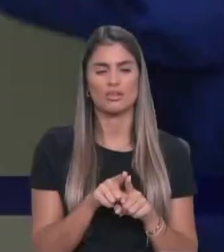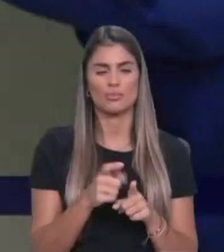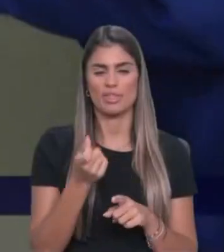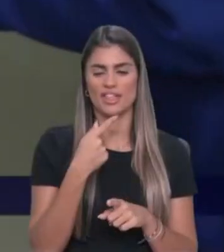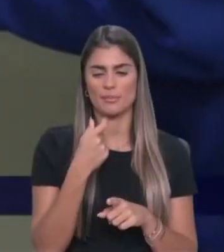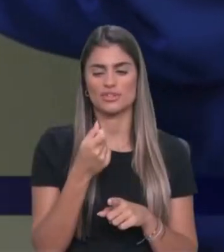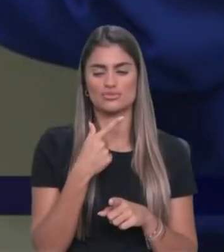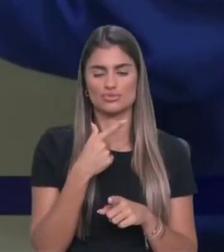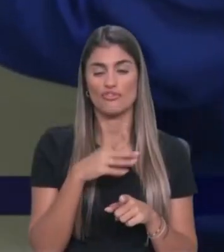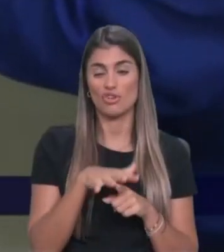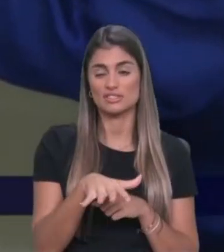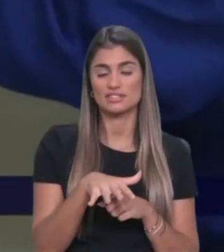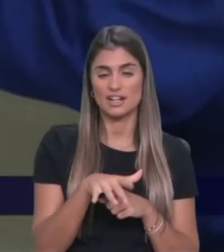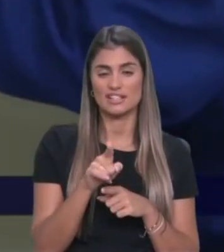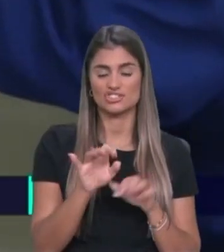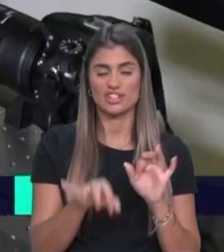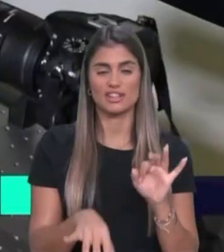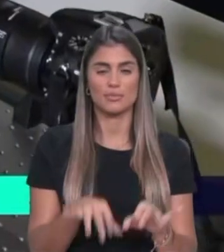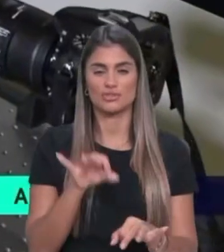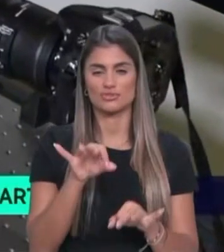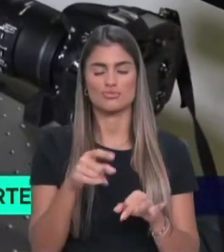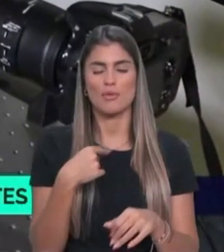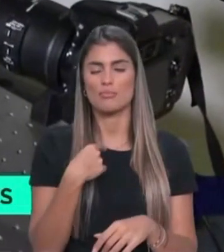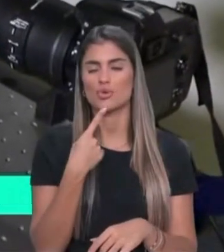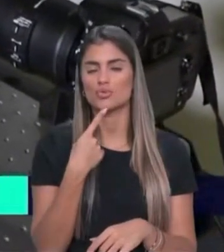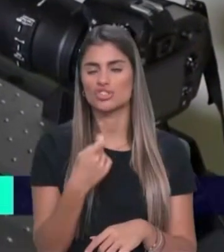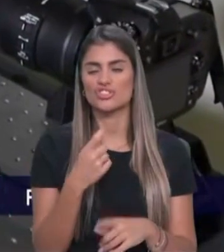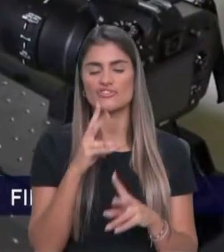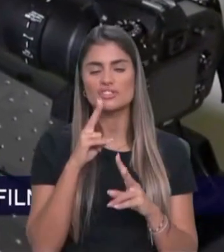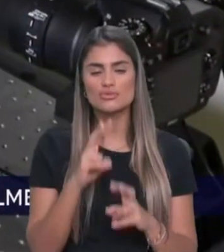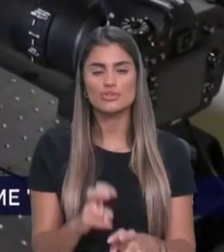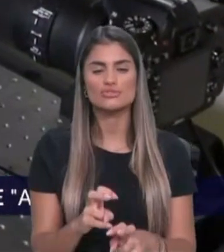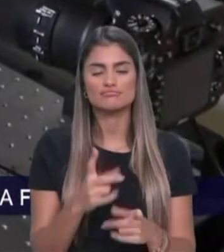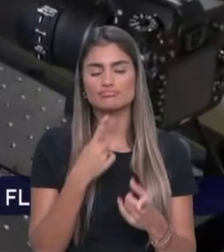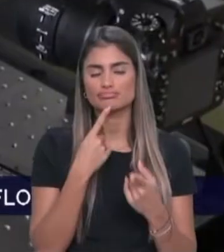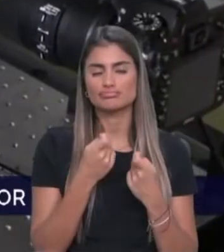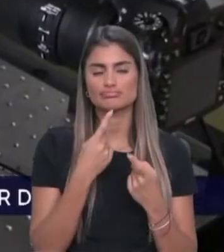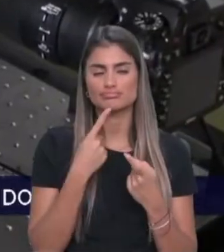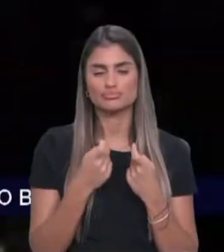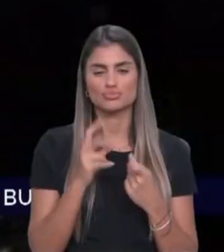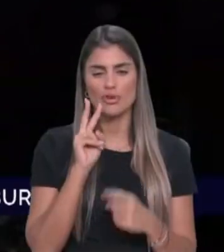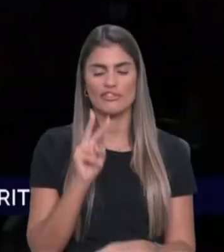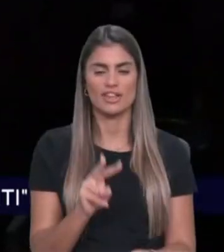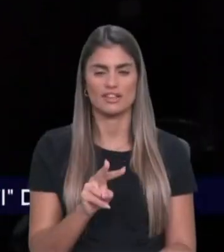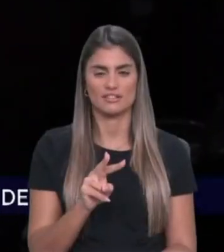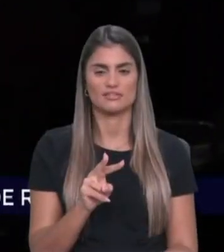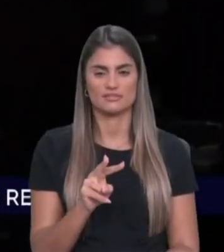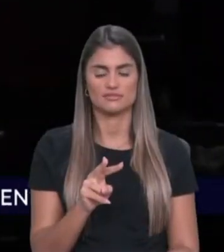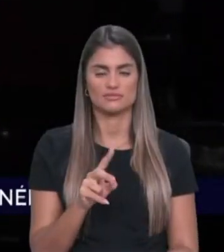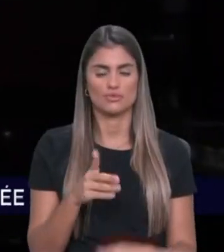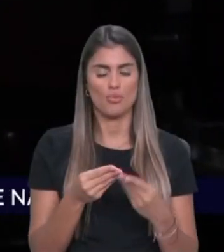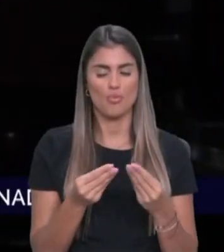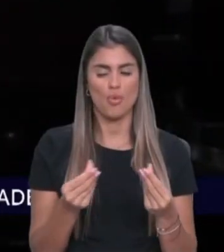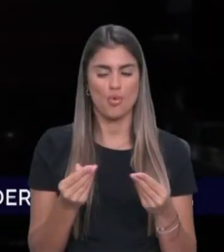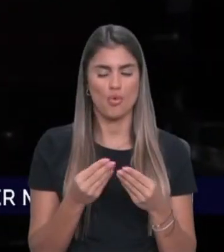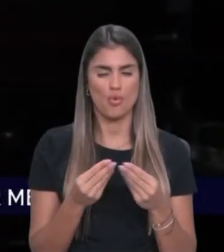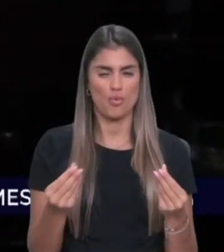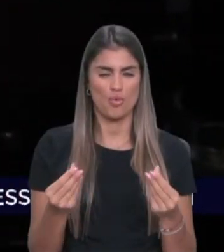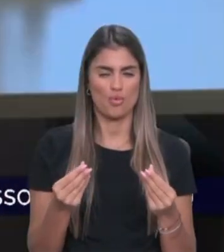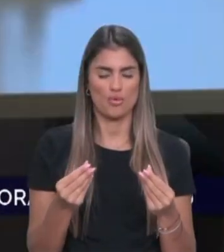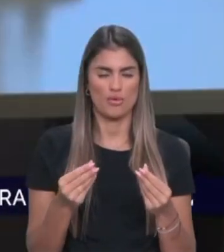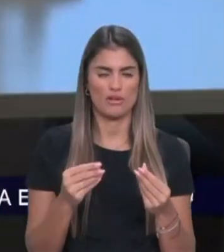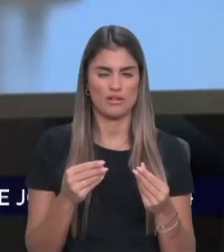medicamentos nesse tipo de terapias? É uma das perguntas que estes investigadores fazem. Quando olham para a presença desse muco,